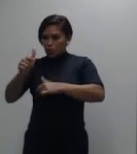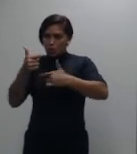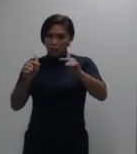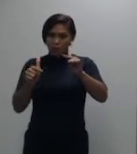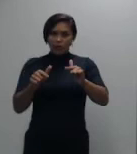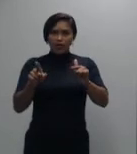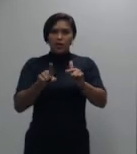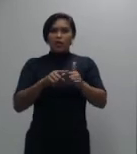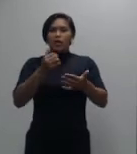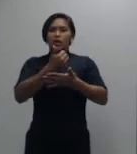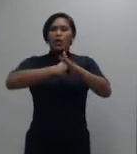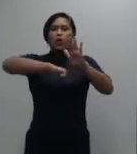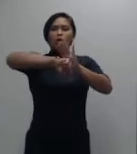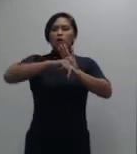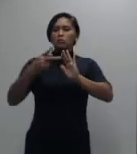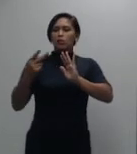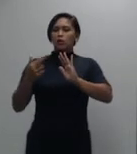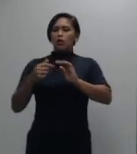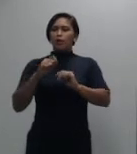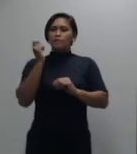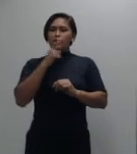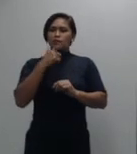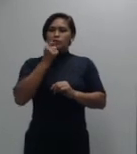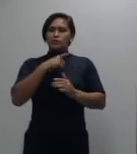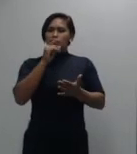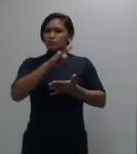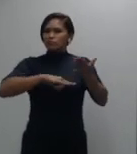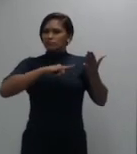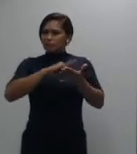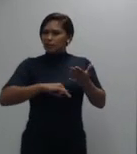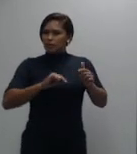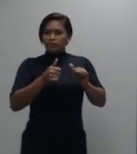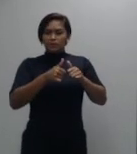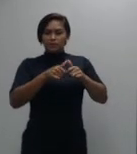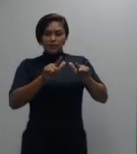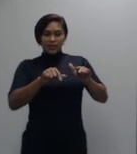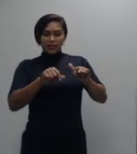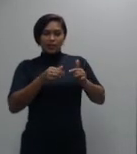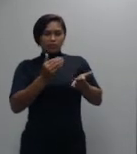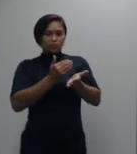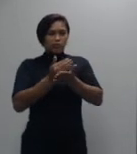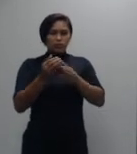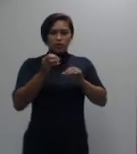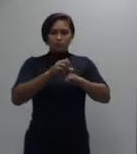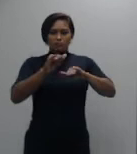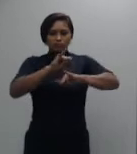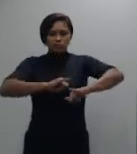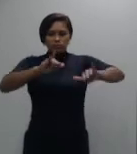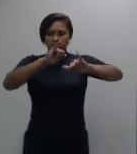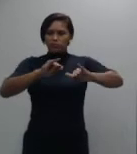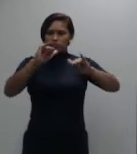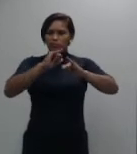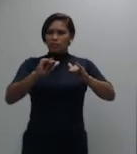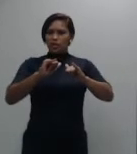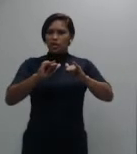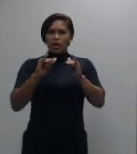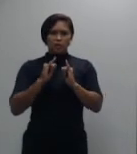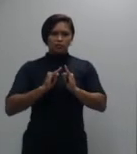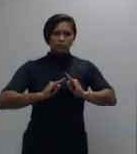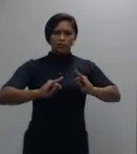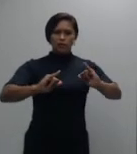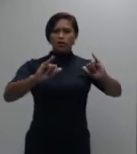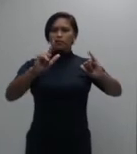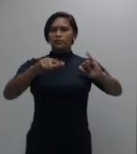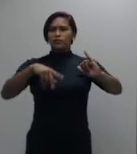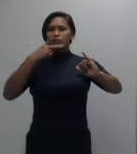criminosa falsificadores de documentos então de mar começou a divulgar interpretar que